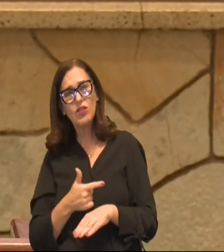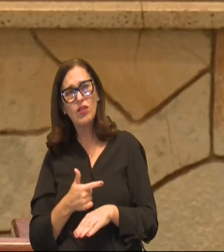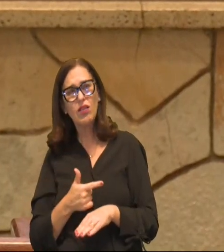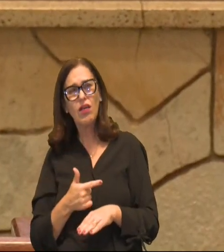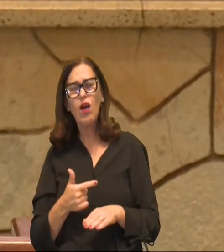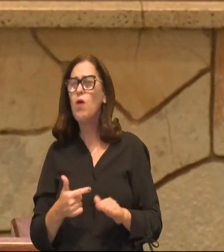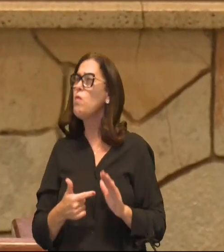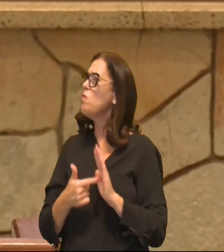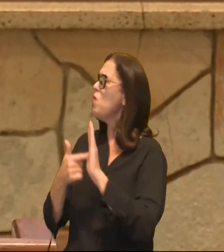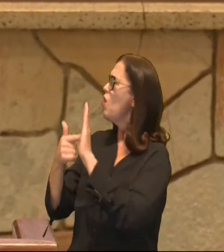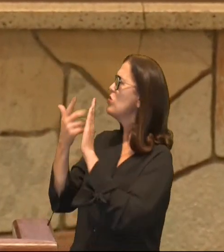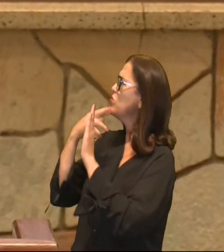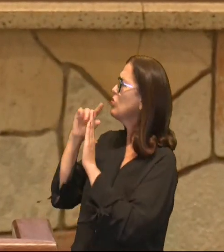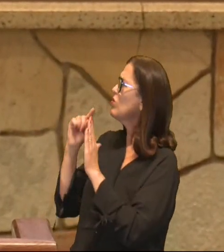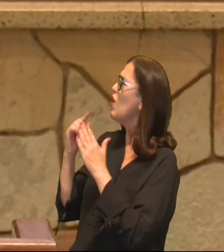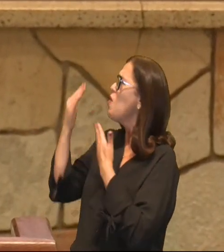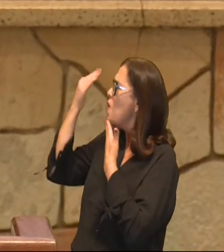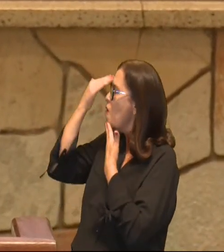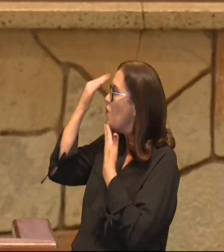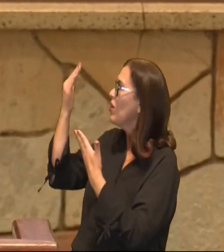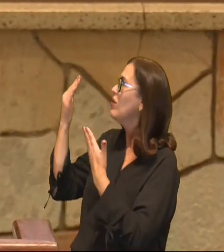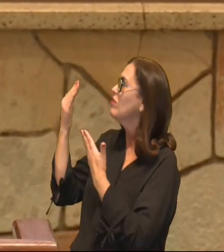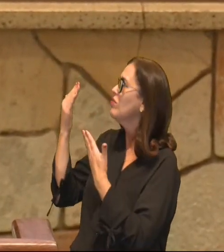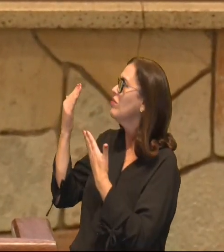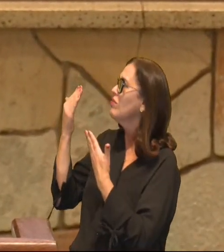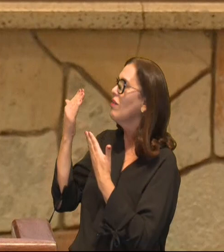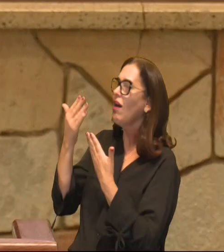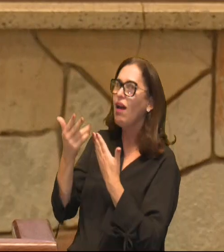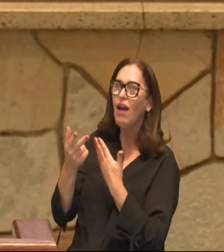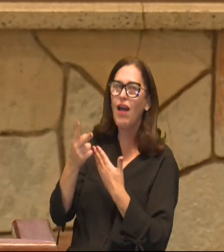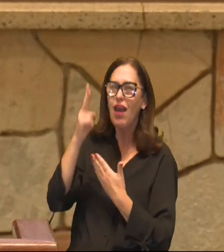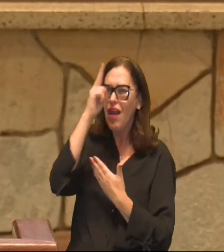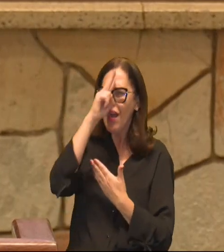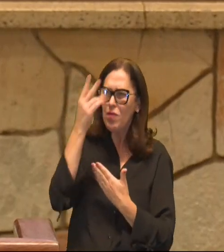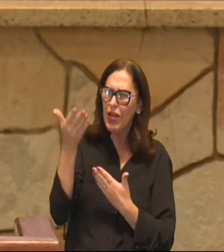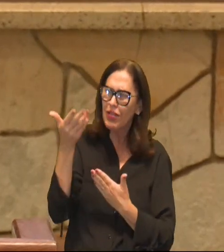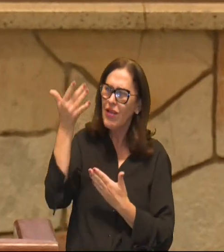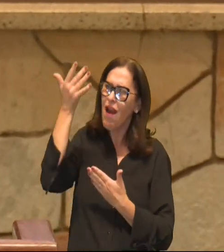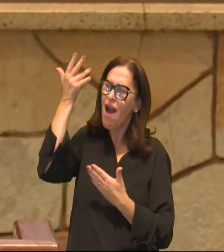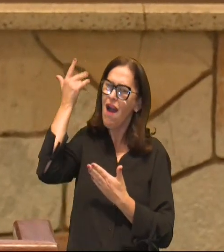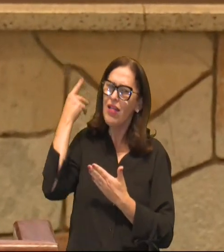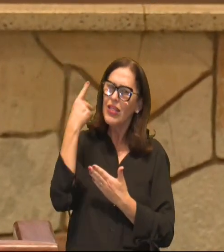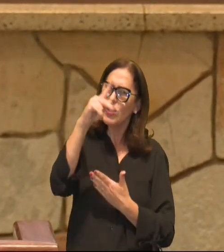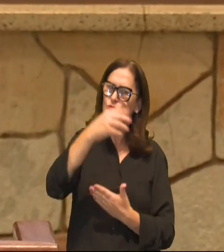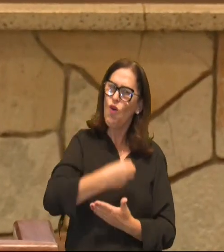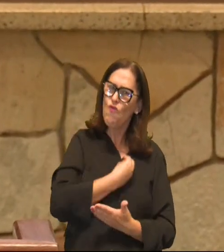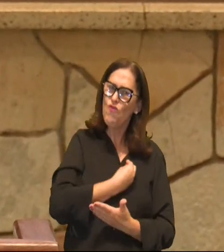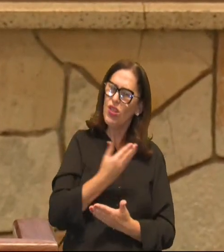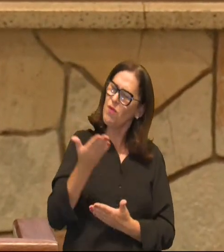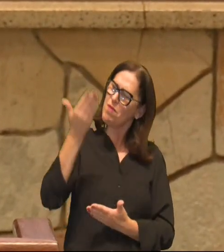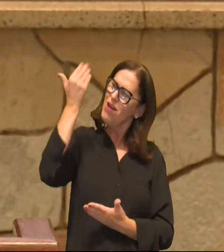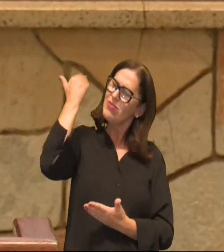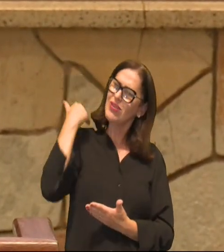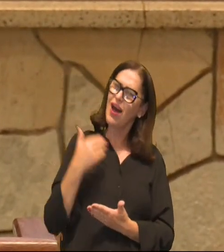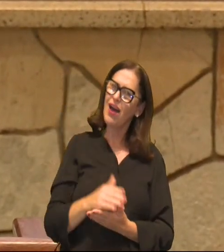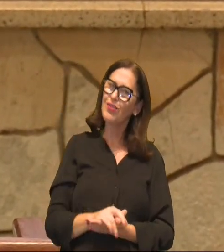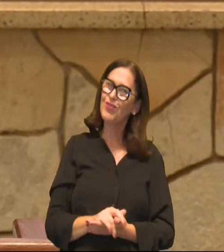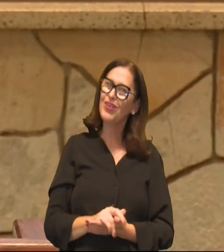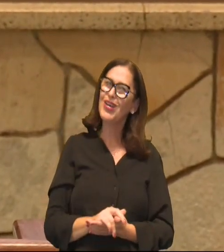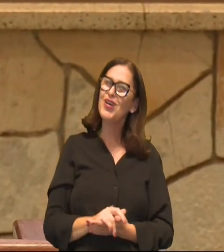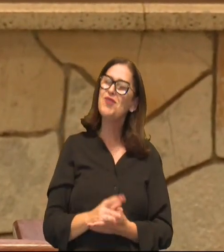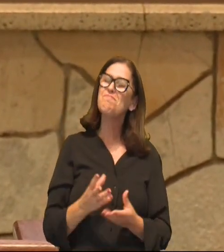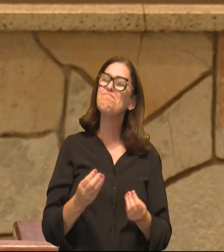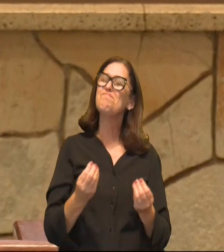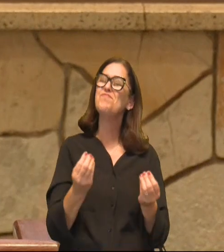apresente diante do Senhor um motivo de gratidão, olhando para o retrovisor da história da sua vida. Certamente